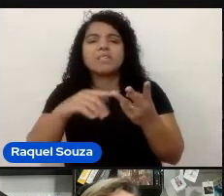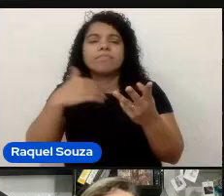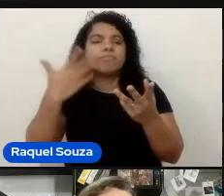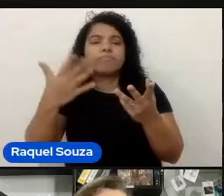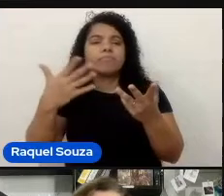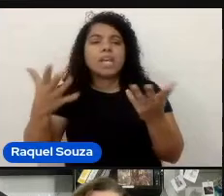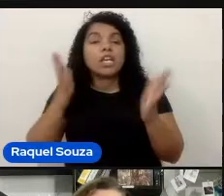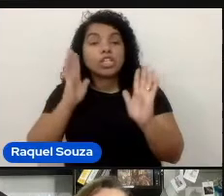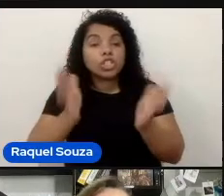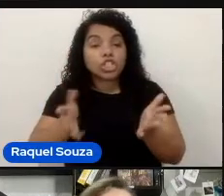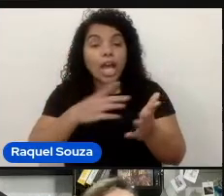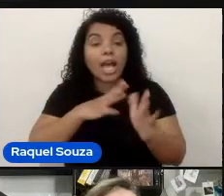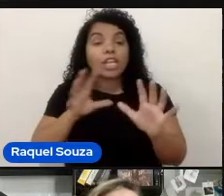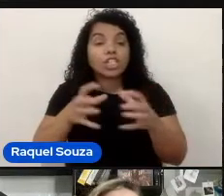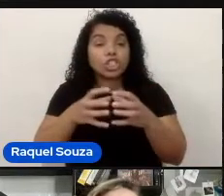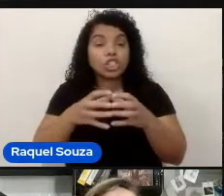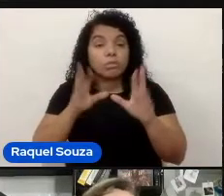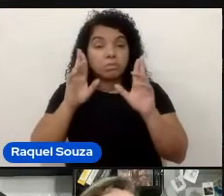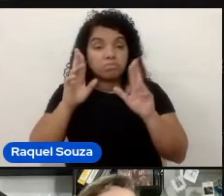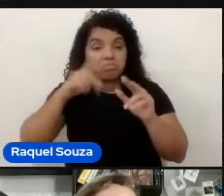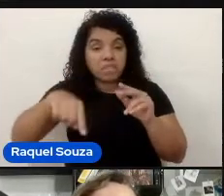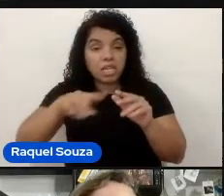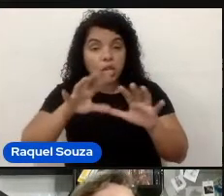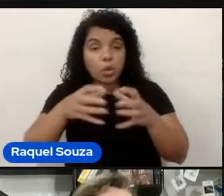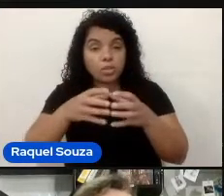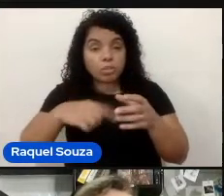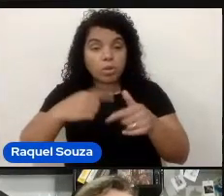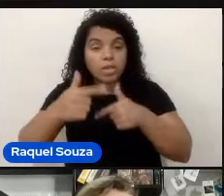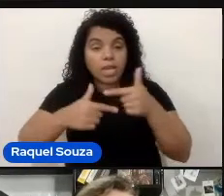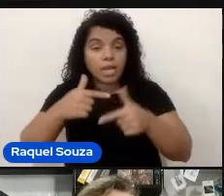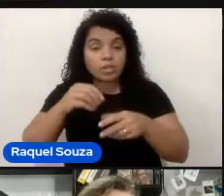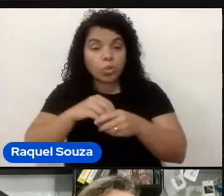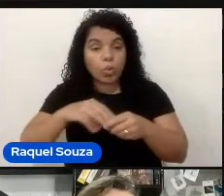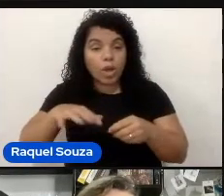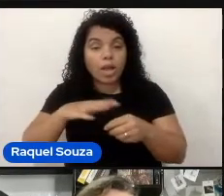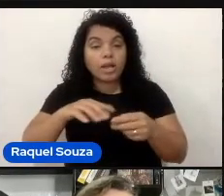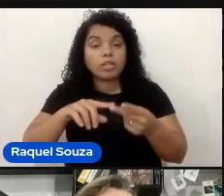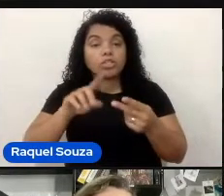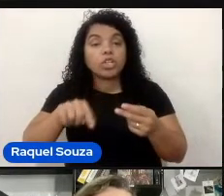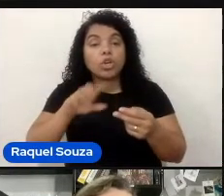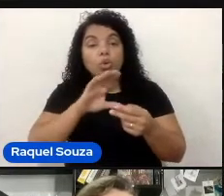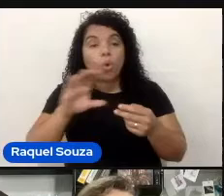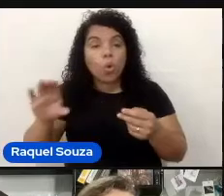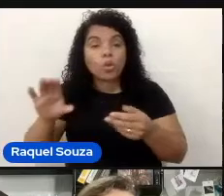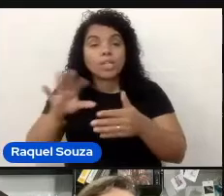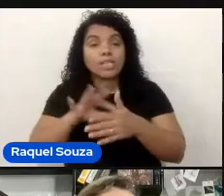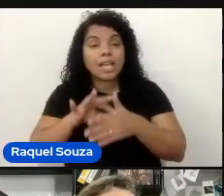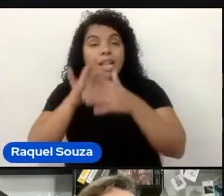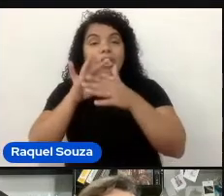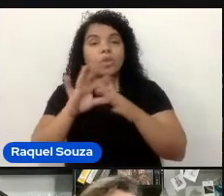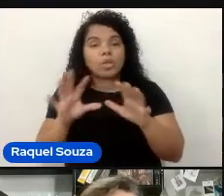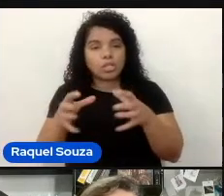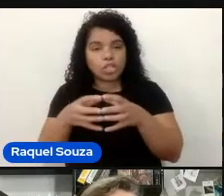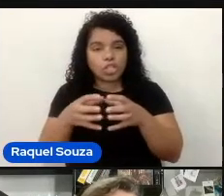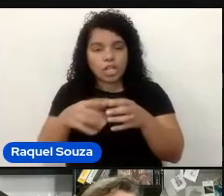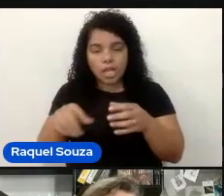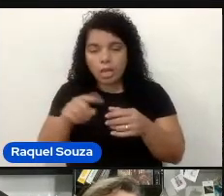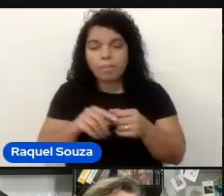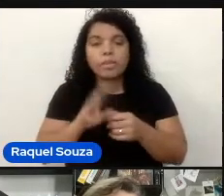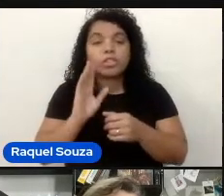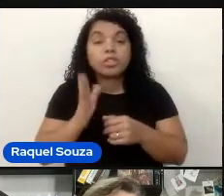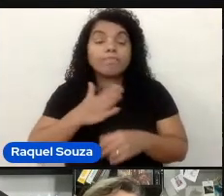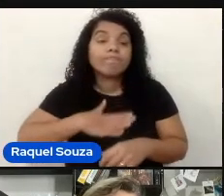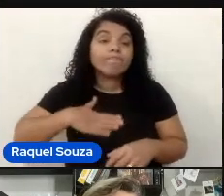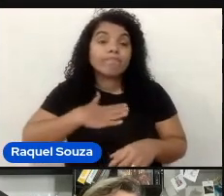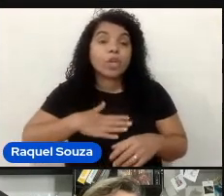tive time atuando na posição de coordenação, liderança de equipe e tudo mais. Gosto bastante